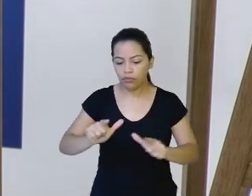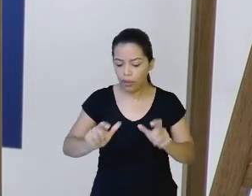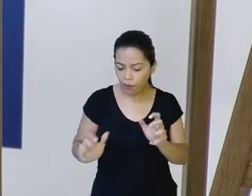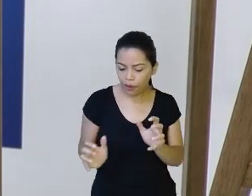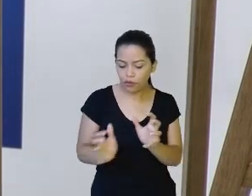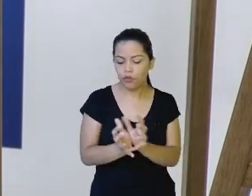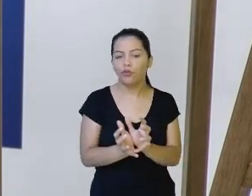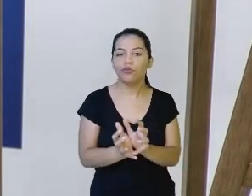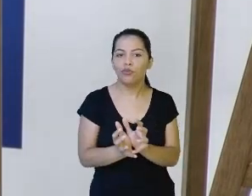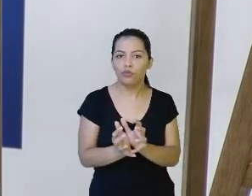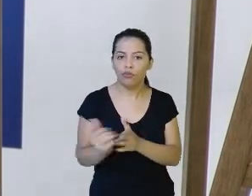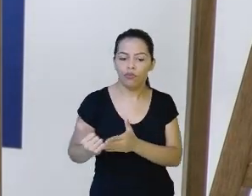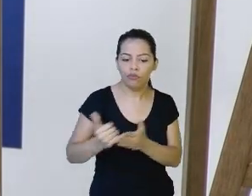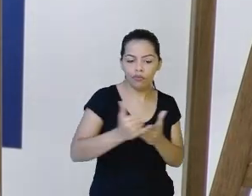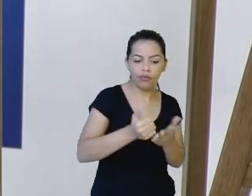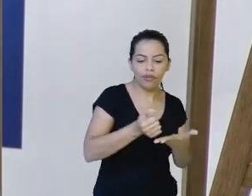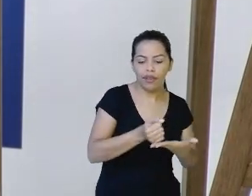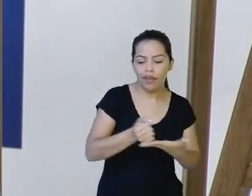Pois é.